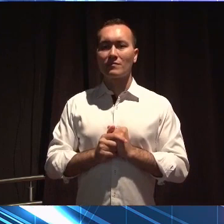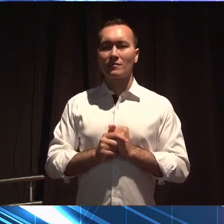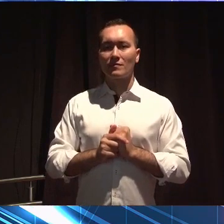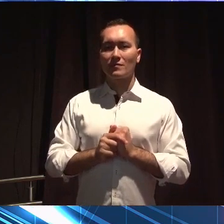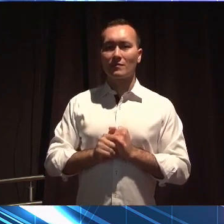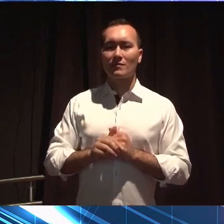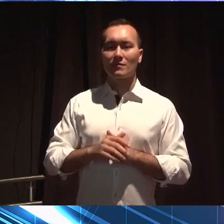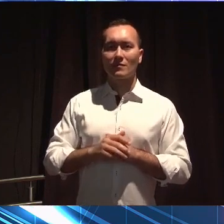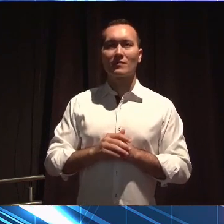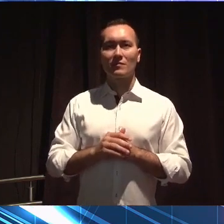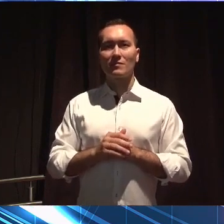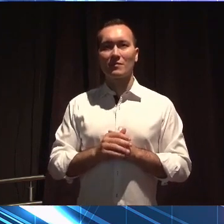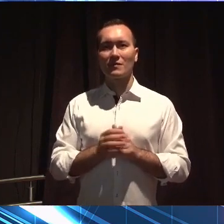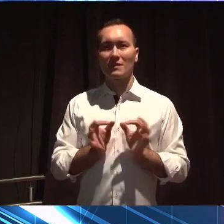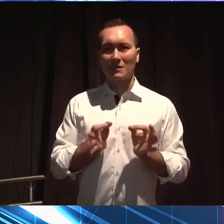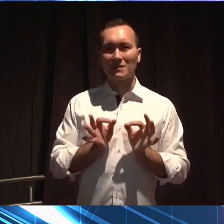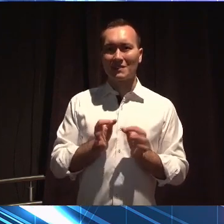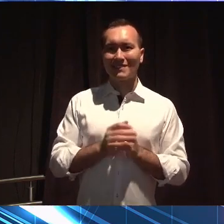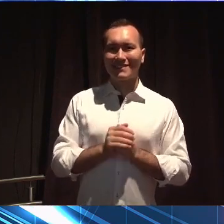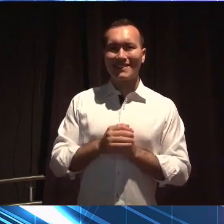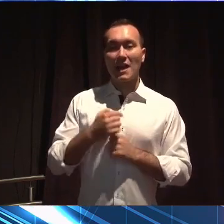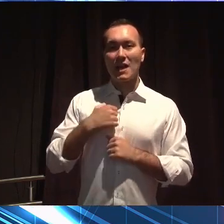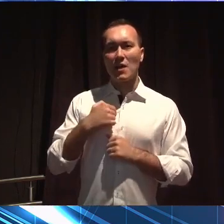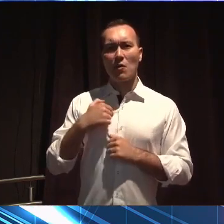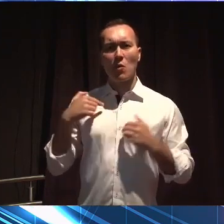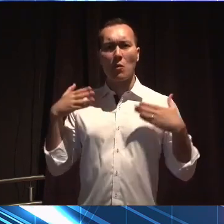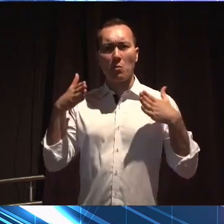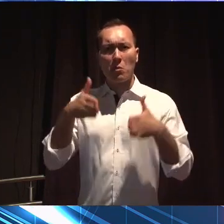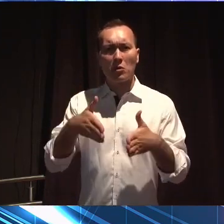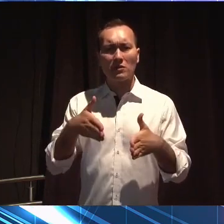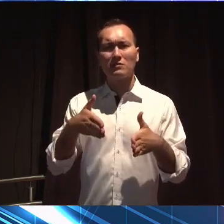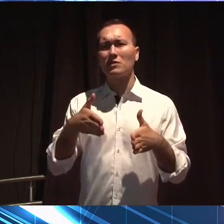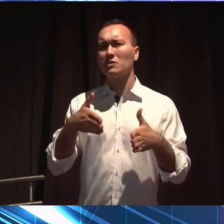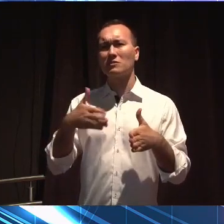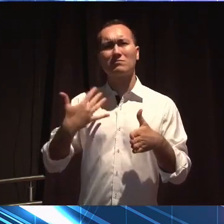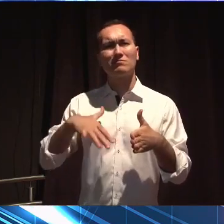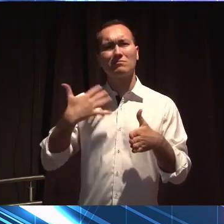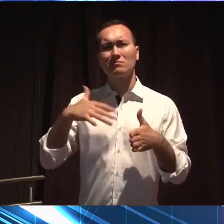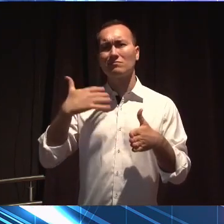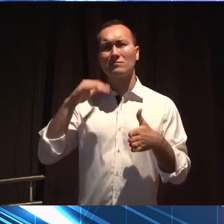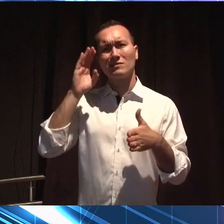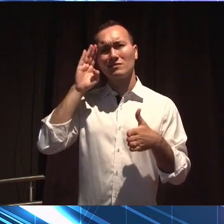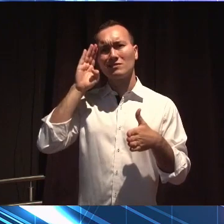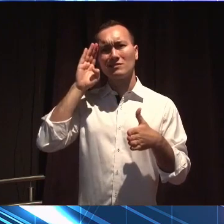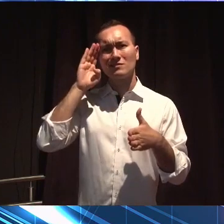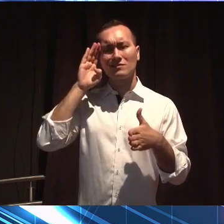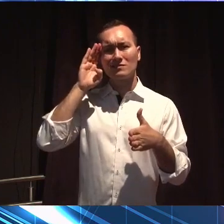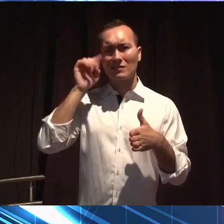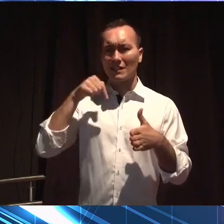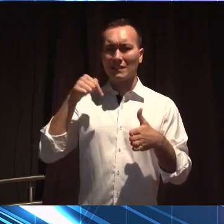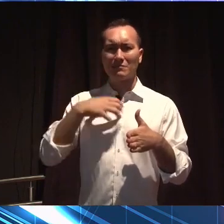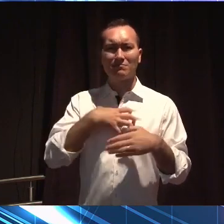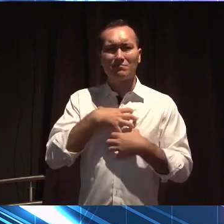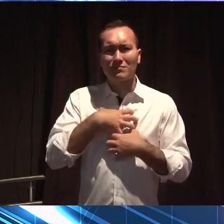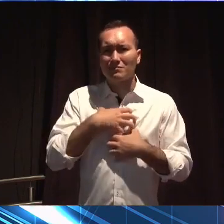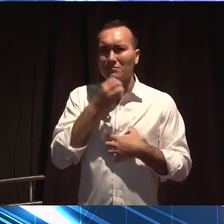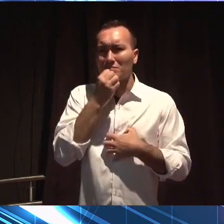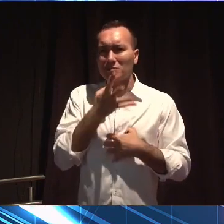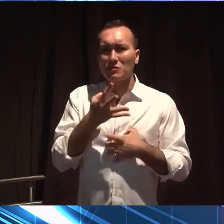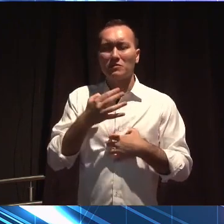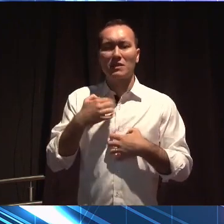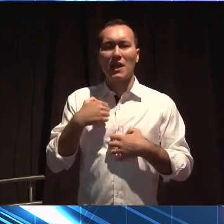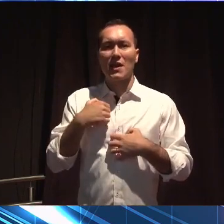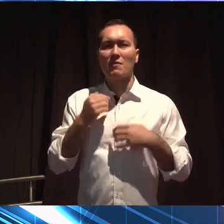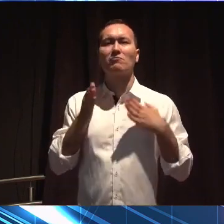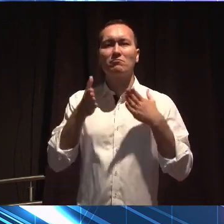estar aqui hoje para trocar algumas ideias com vocês. Tá? Enfaticamente, quem me conhece, eventualmente me conhece, sabe